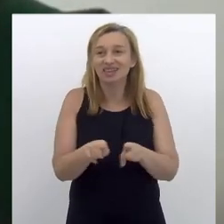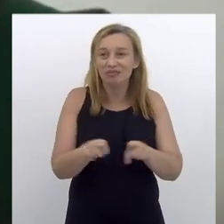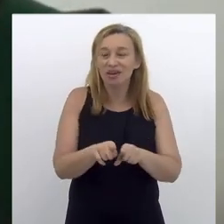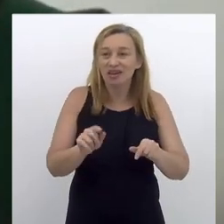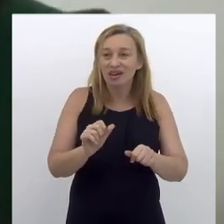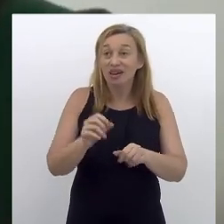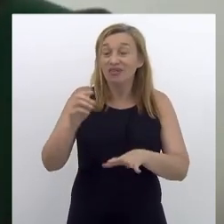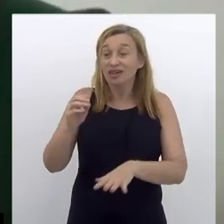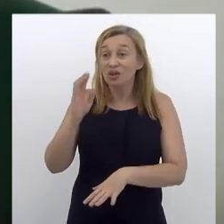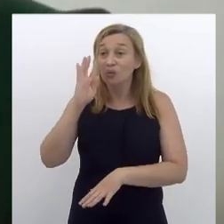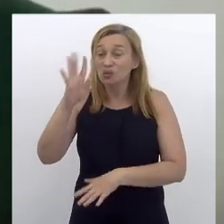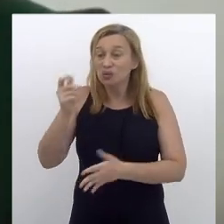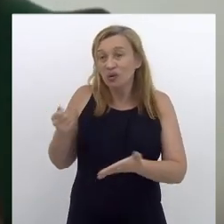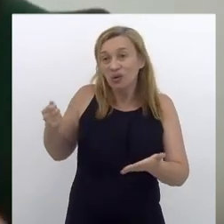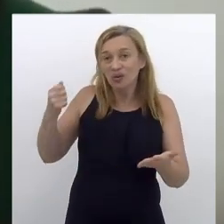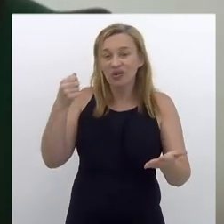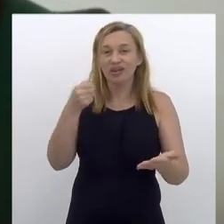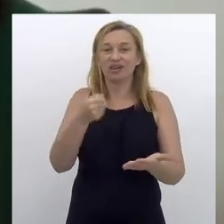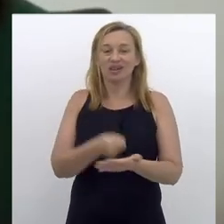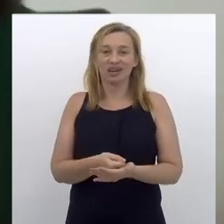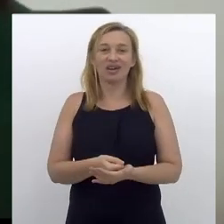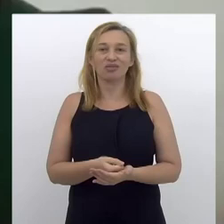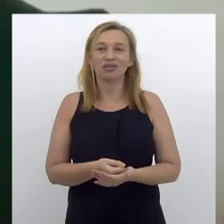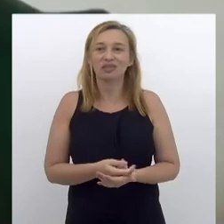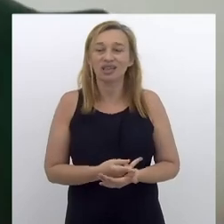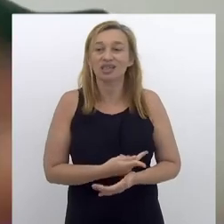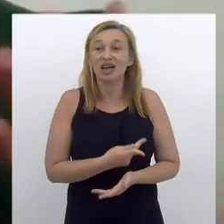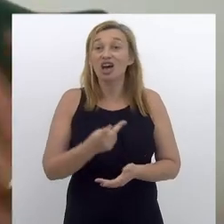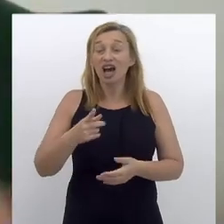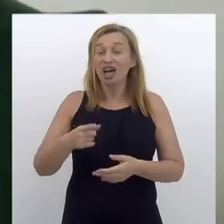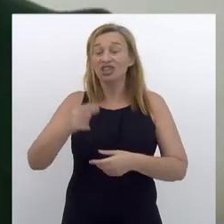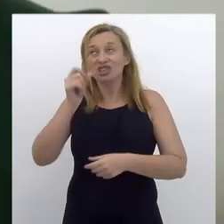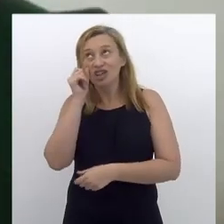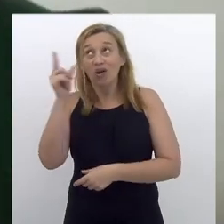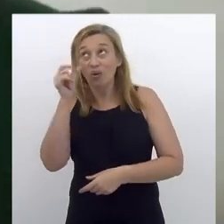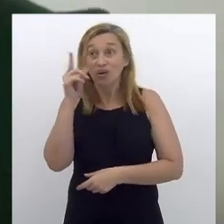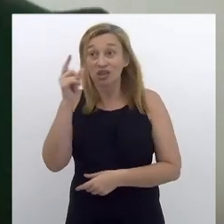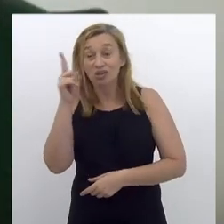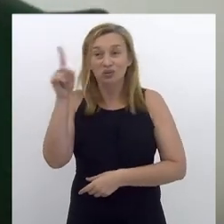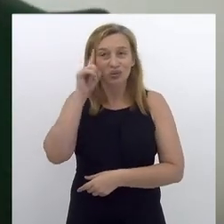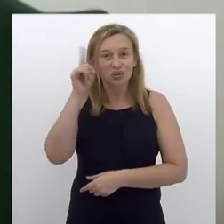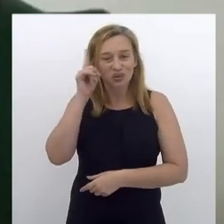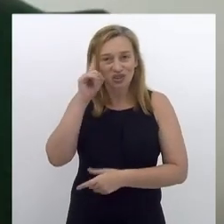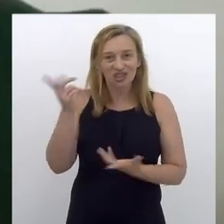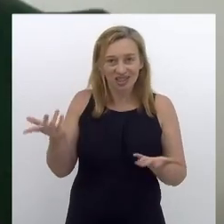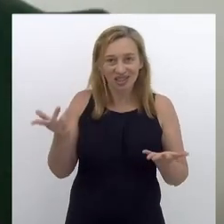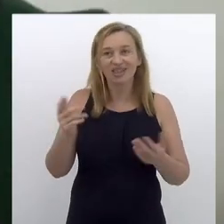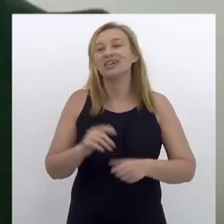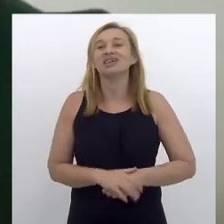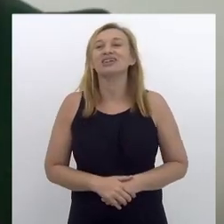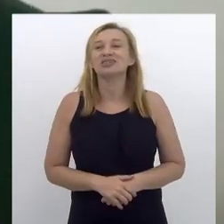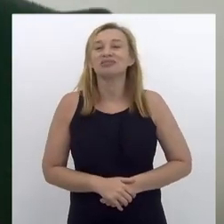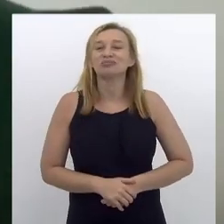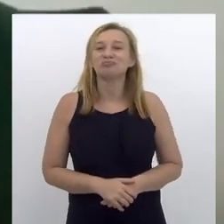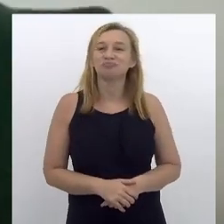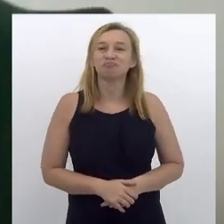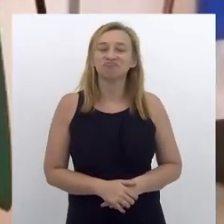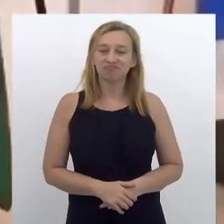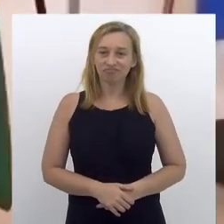preciso também fazer com que o sonho vire realidade. Tem uma luta quando a gente acorda todo dia, e essa tem sido a sua recentemente,